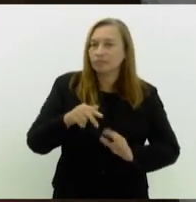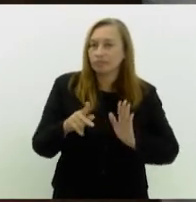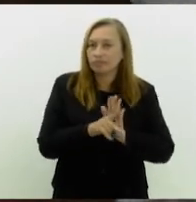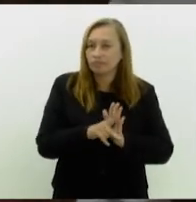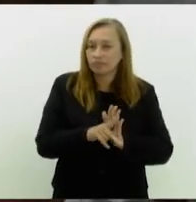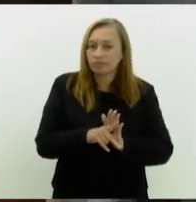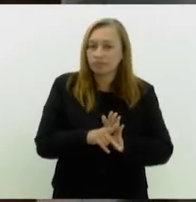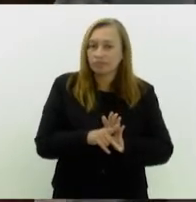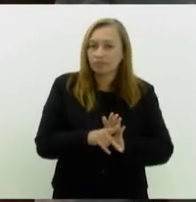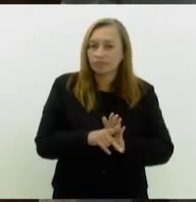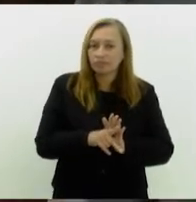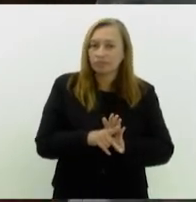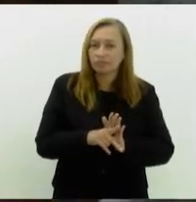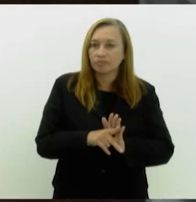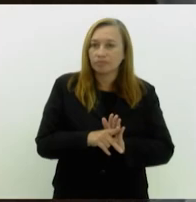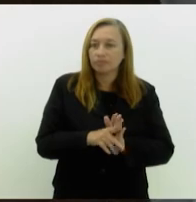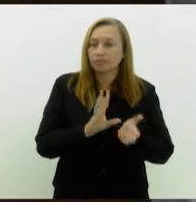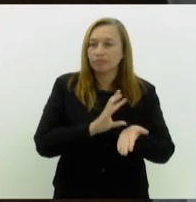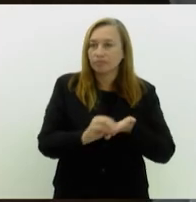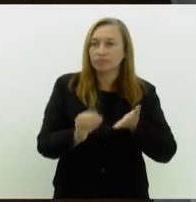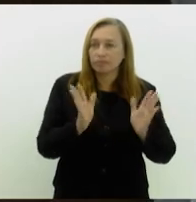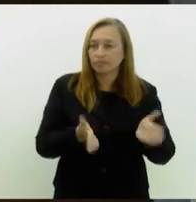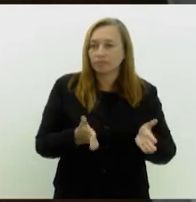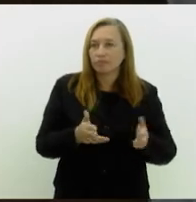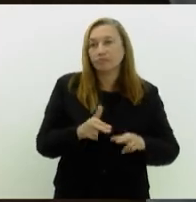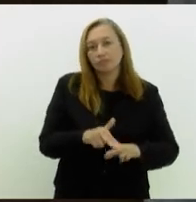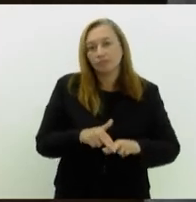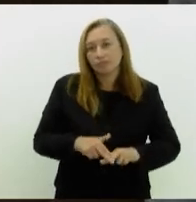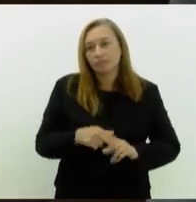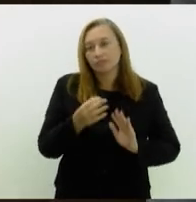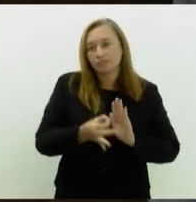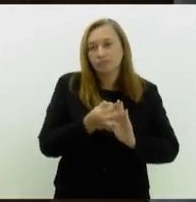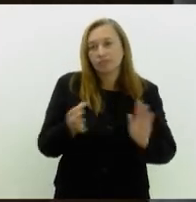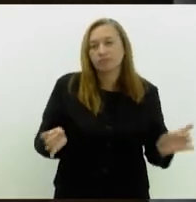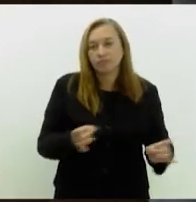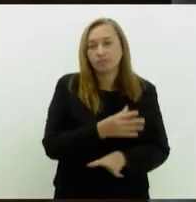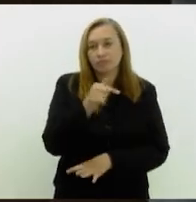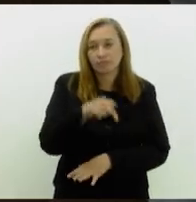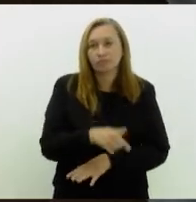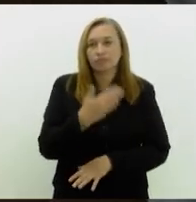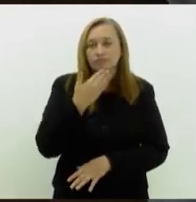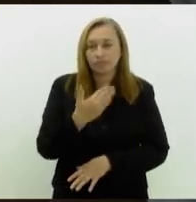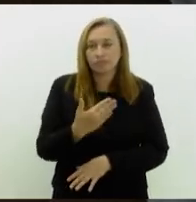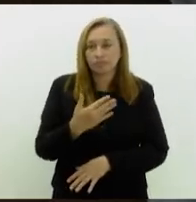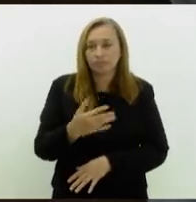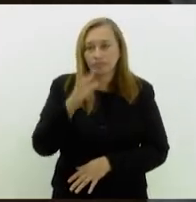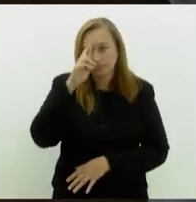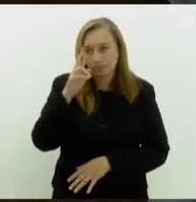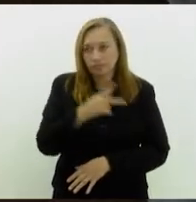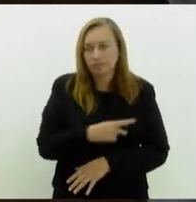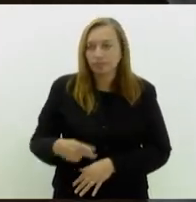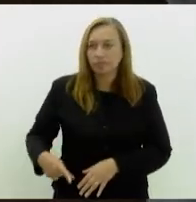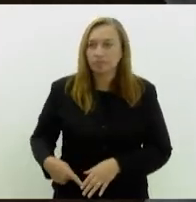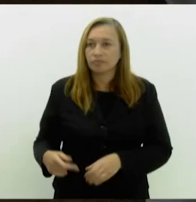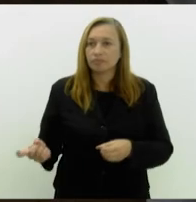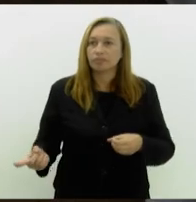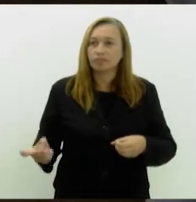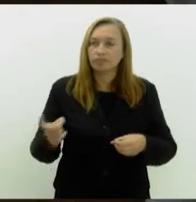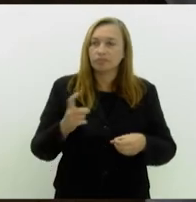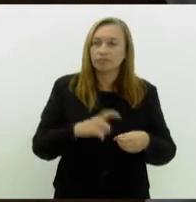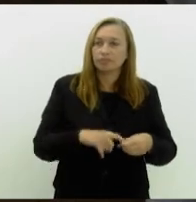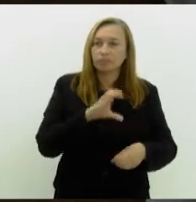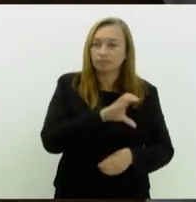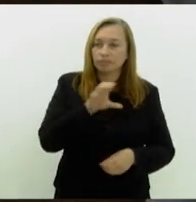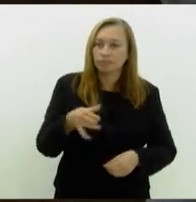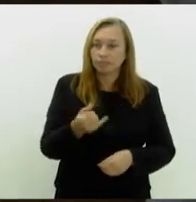da pauta de hoje E aí por isso apesar de ter o parecer pronto aqui solicitar a vossa excelência que remeta ao a